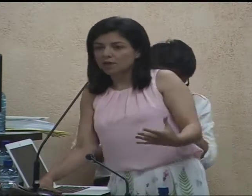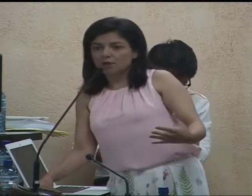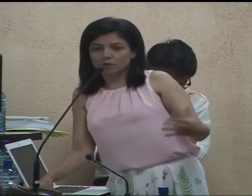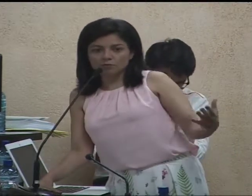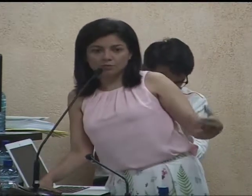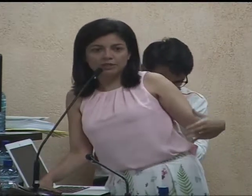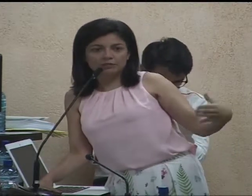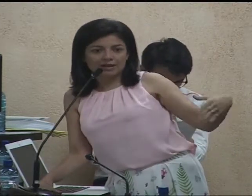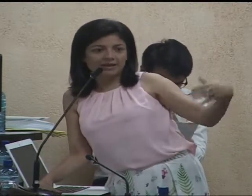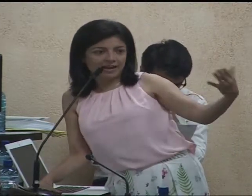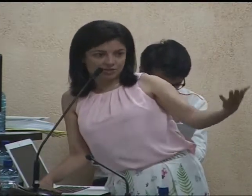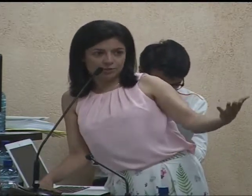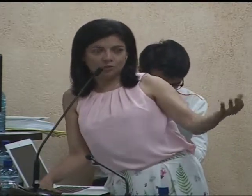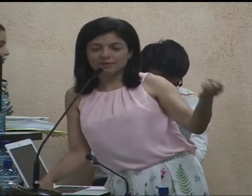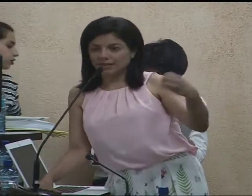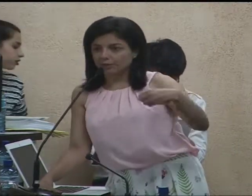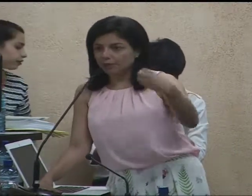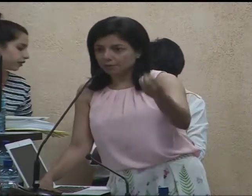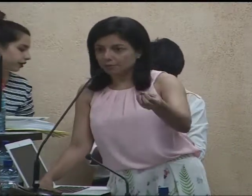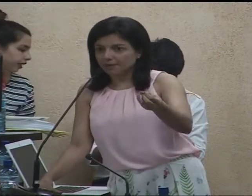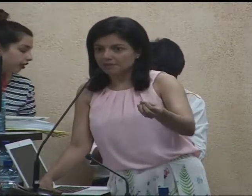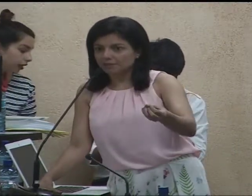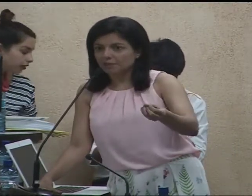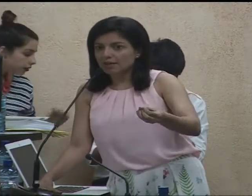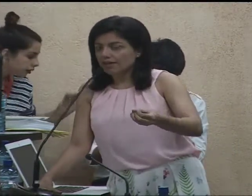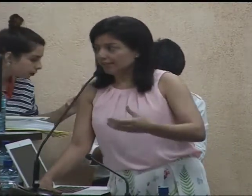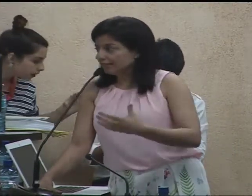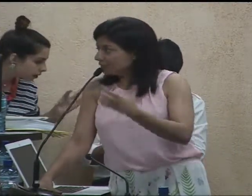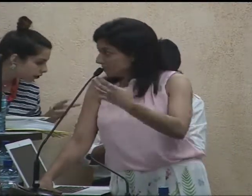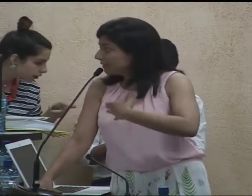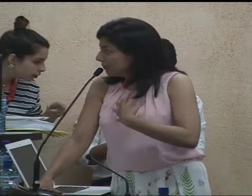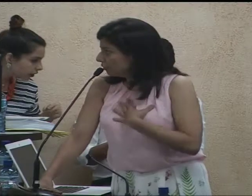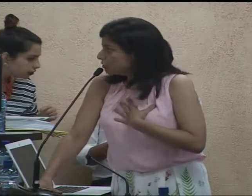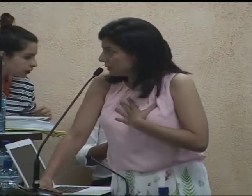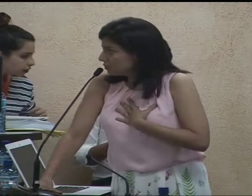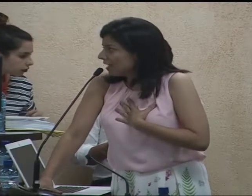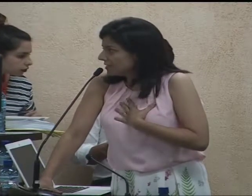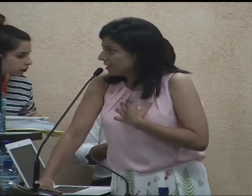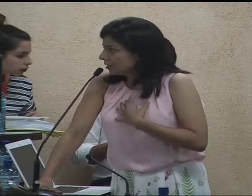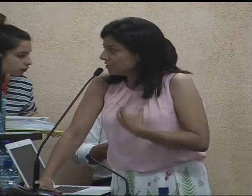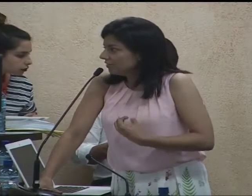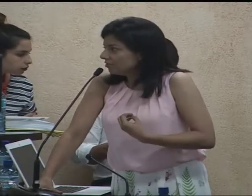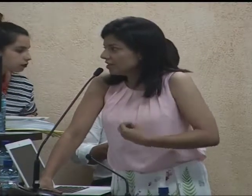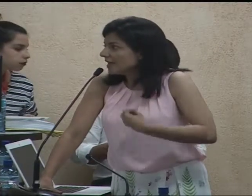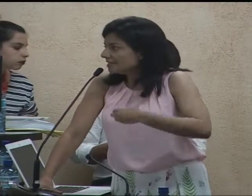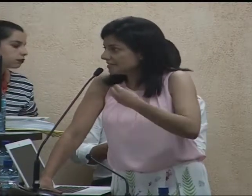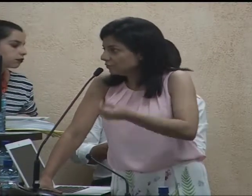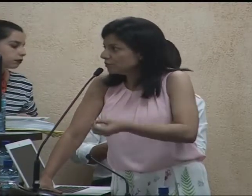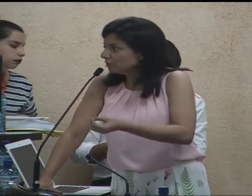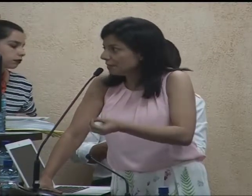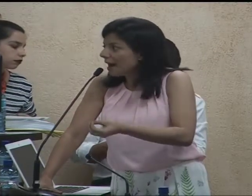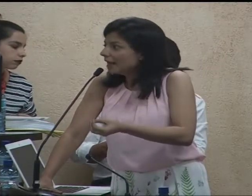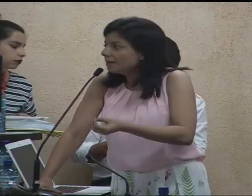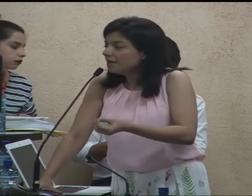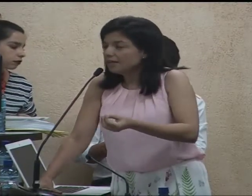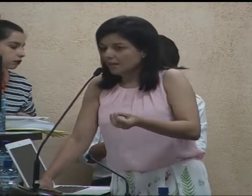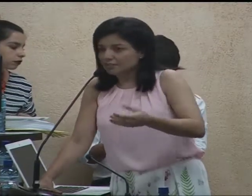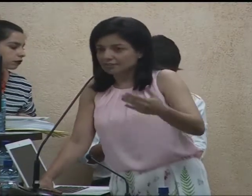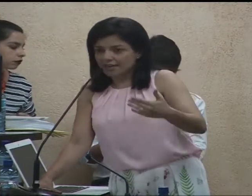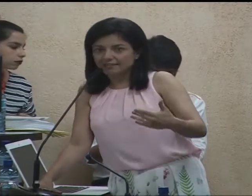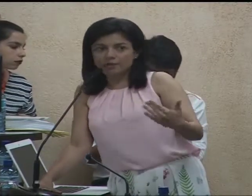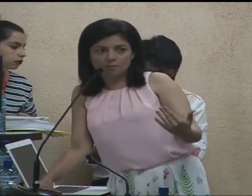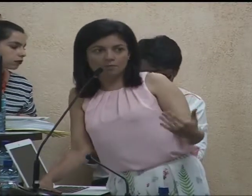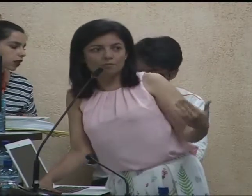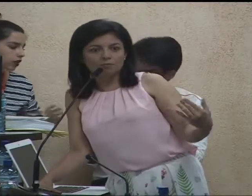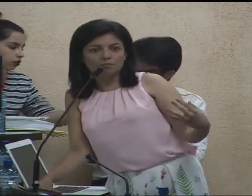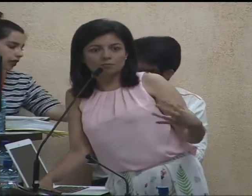anos, construindo da Caixa Econômica e do Banco do Brasil verdadeiros patrimônios pessoais, inclusive de realização no seu trabalho. Eu acho que